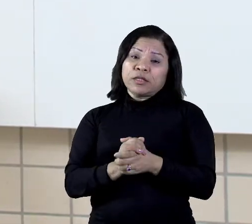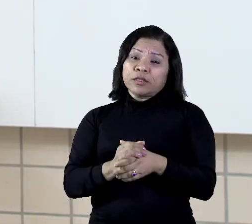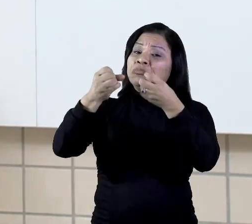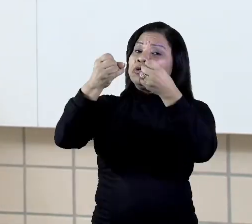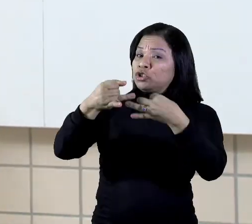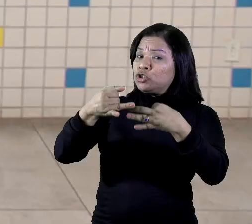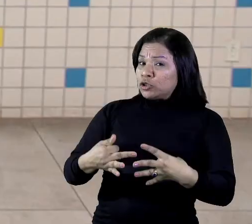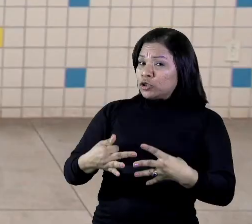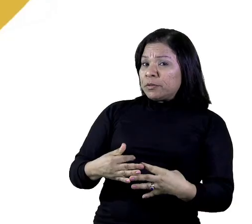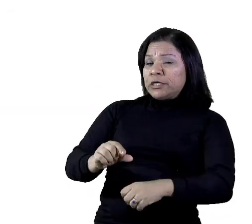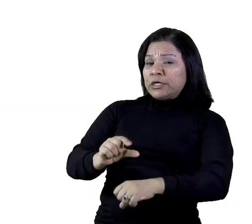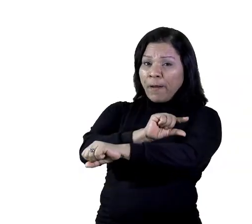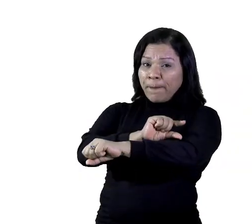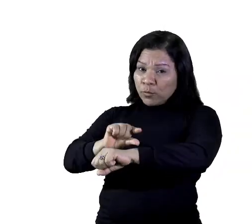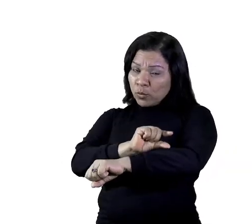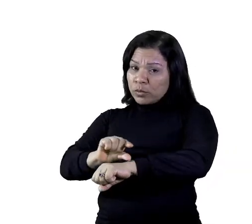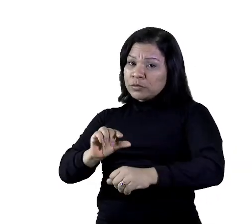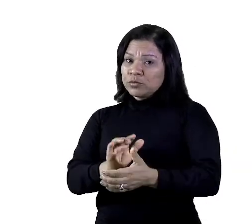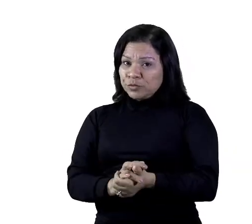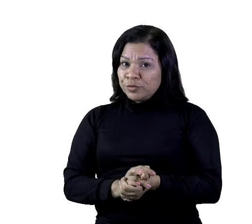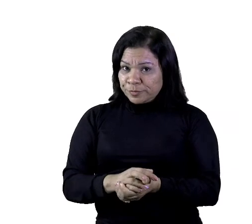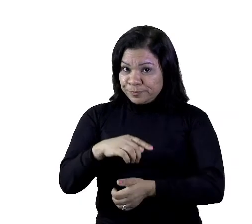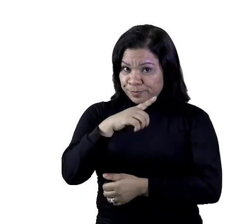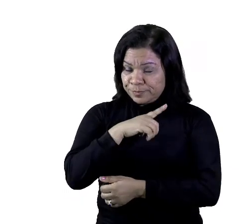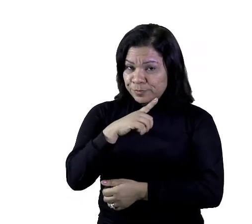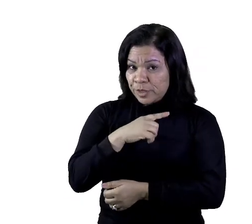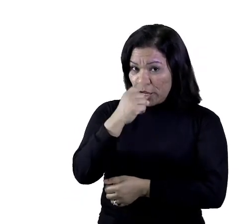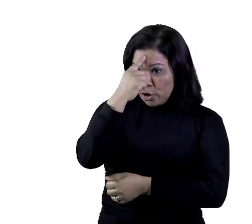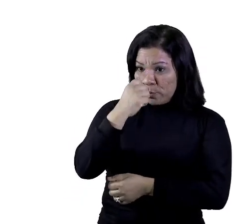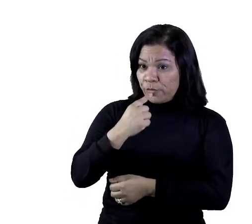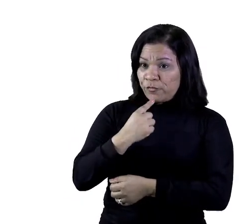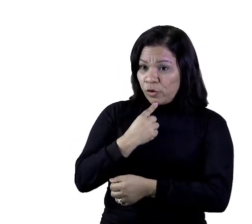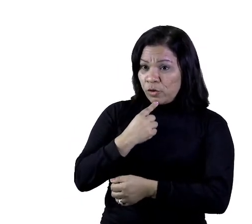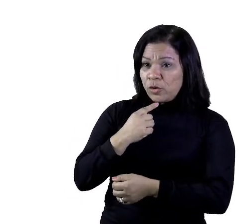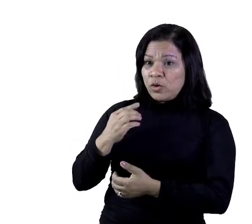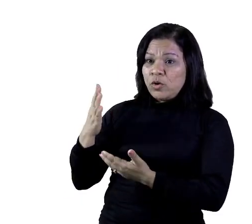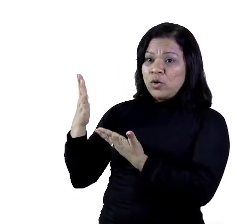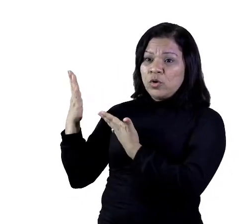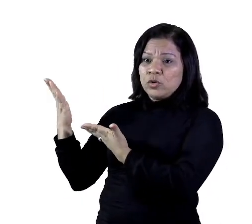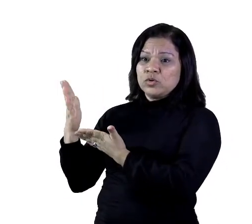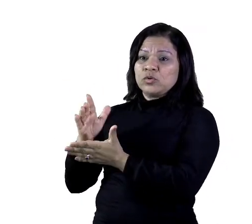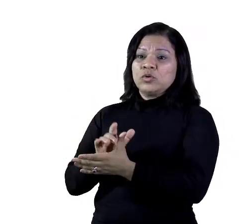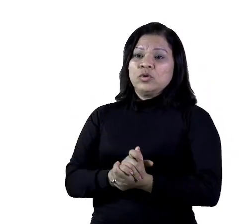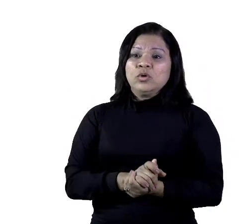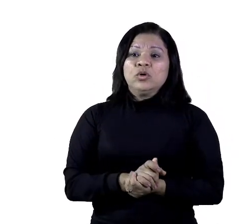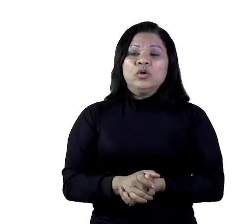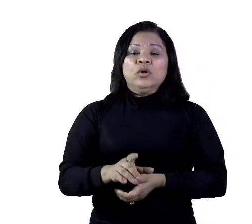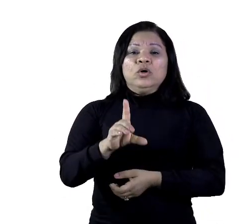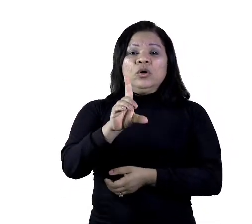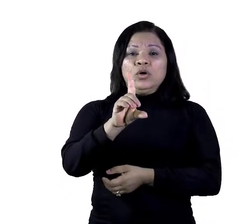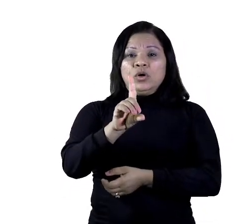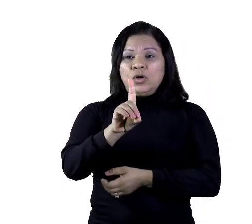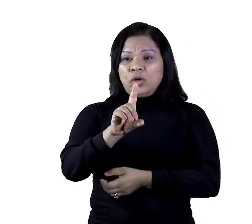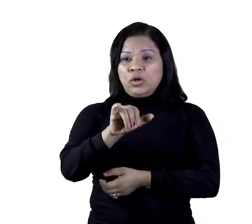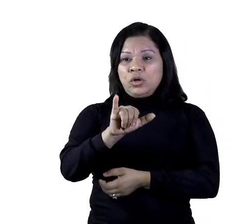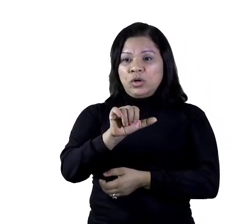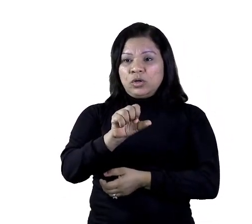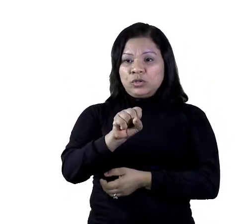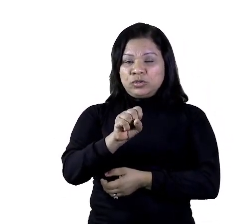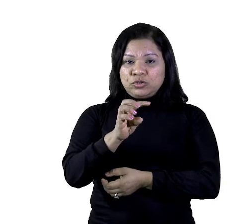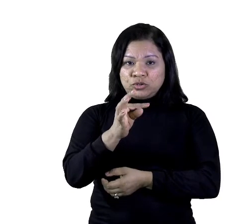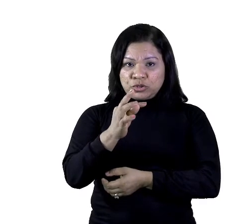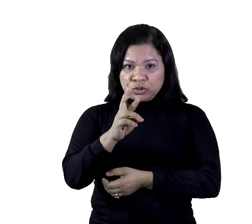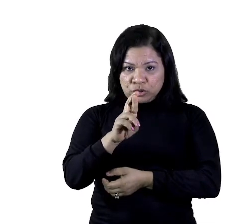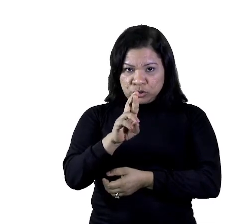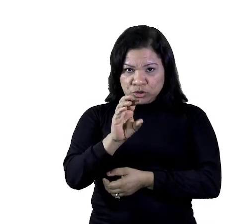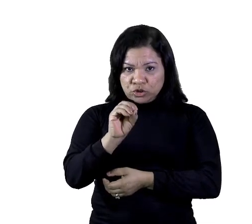Aí nós temos umas fotos feias, distrofia muscular. Distrofia muscular, observe ali, é uma doença genética, é um grupo